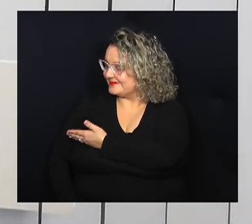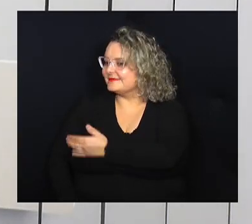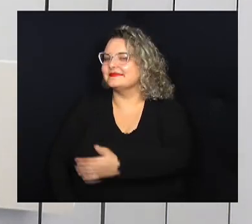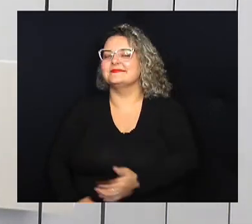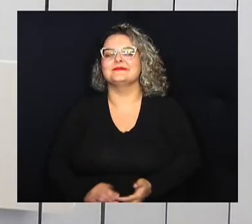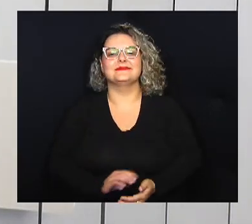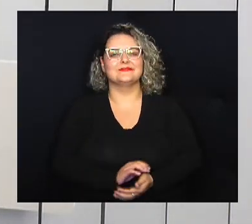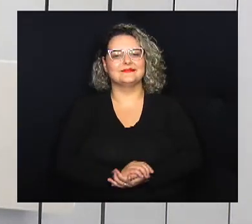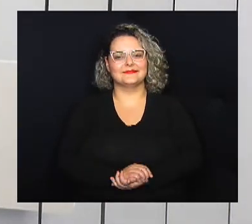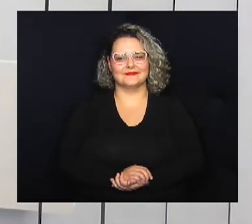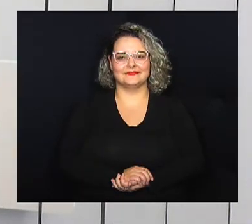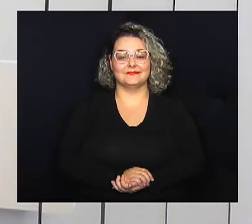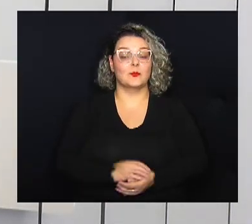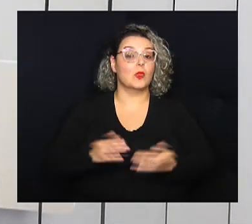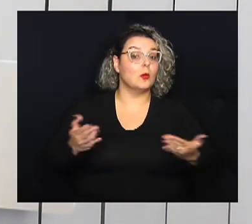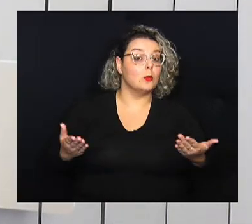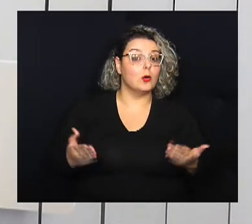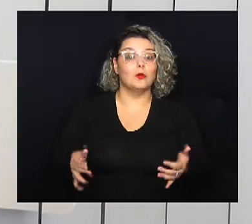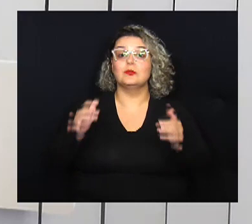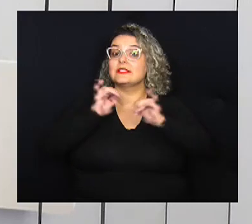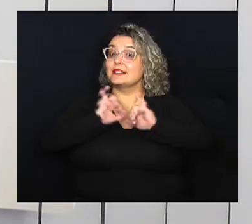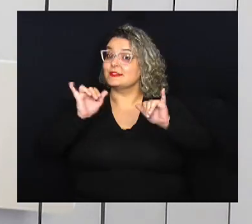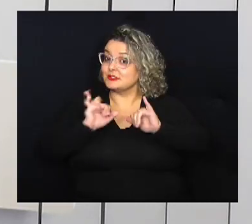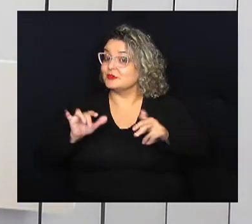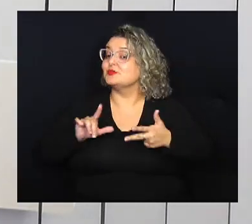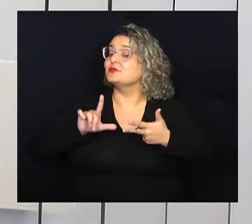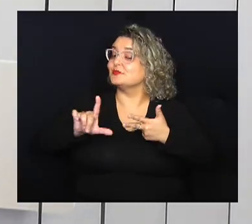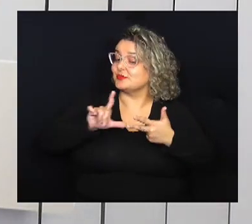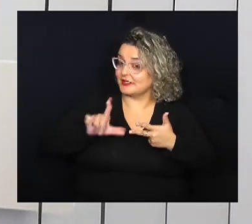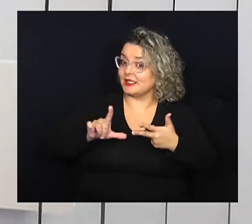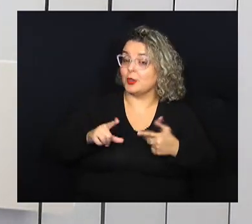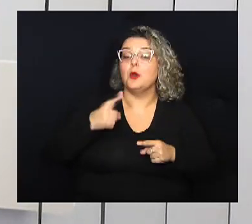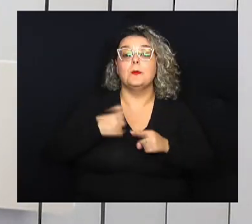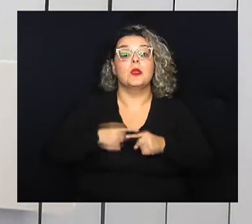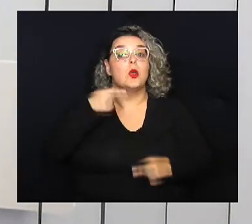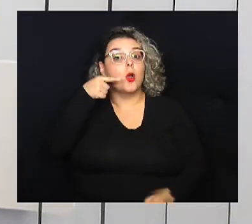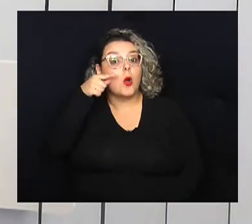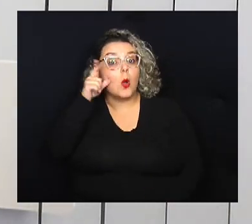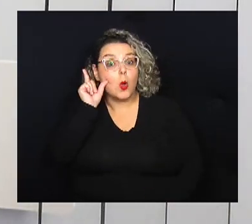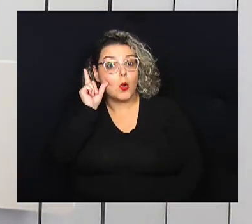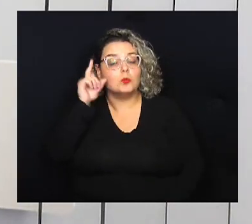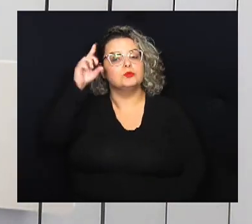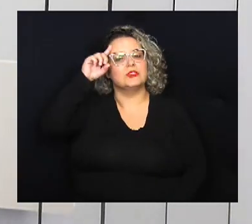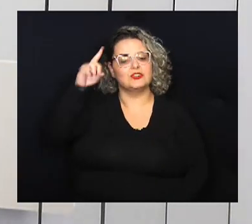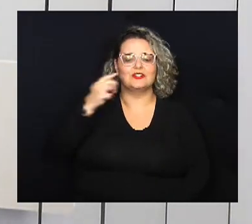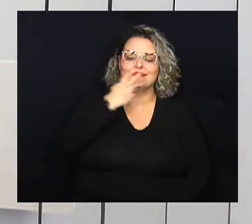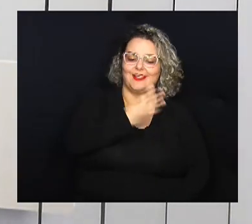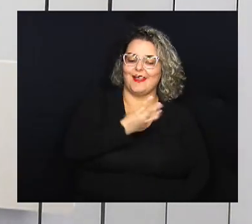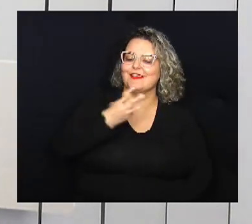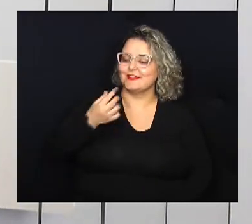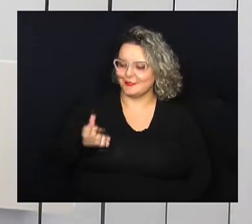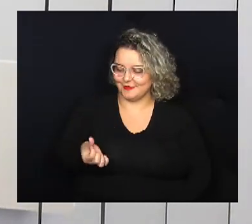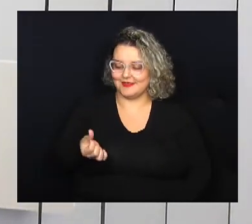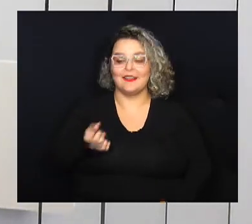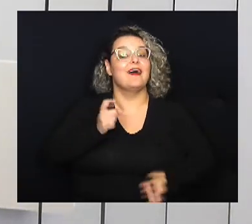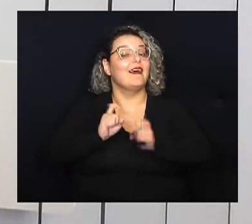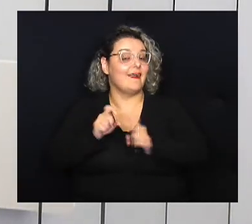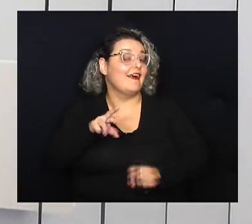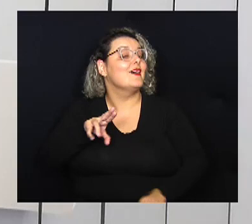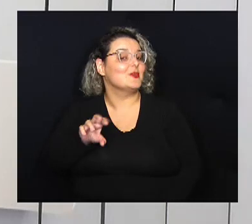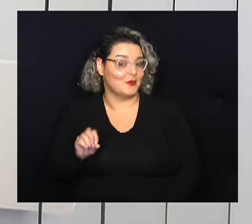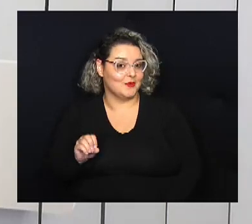993681440. Bom, hora das notícias do Legislativo, porque ontem foi dia da 36ª reunião ordinária.